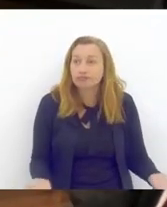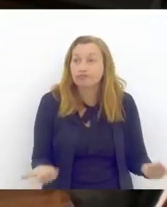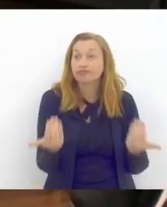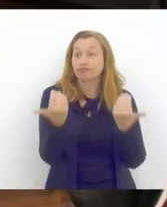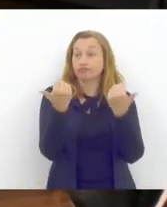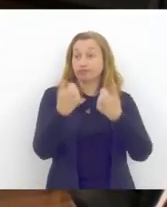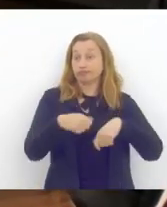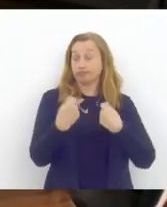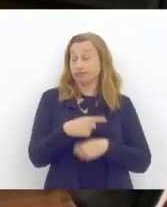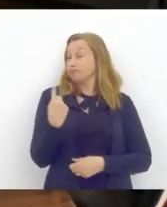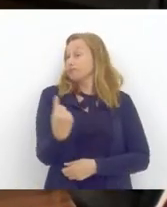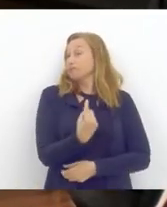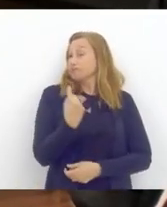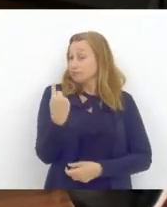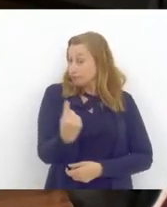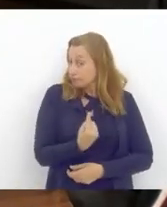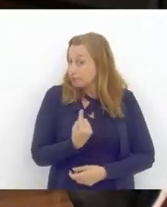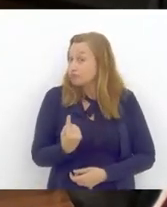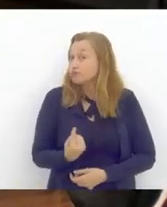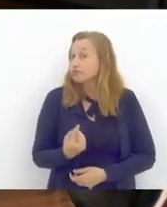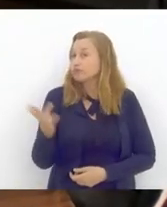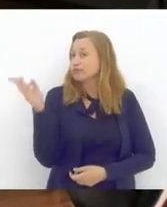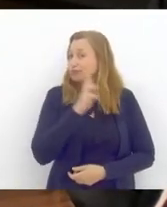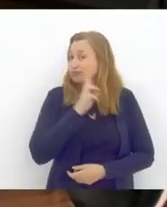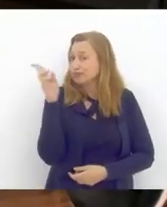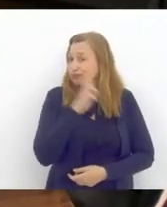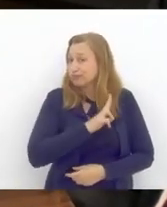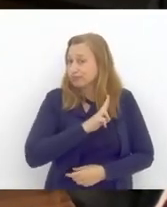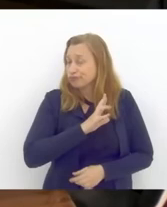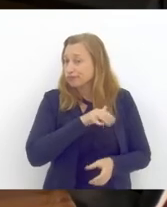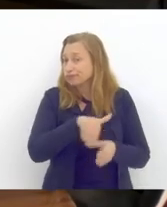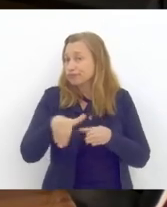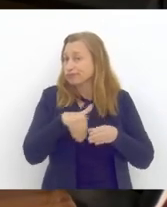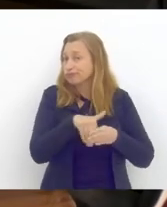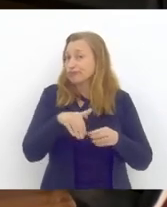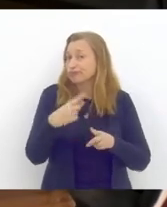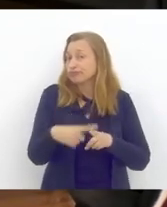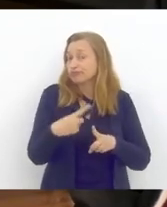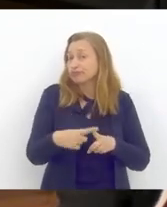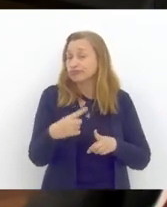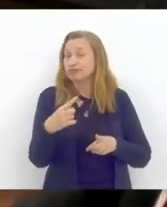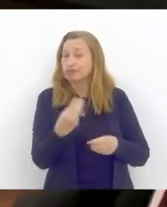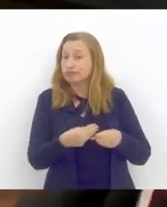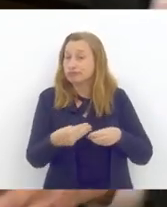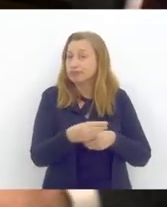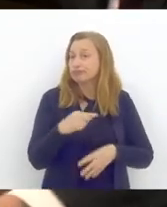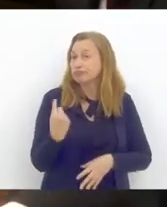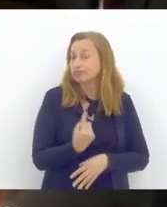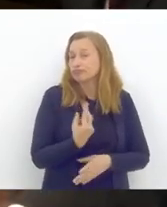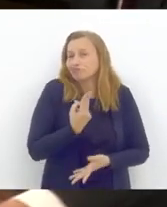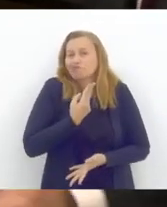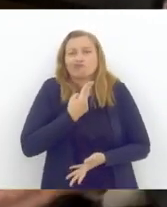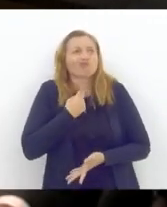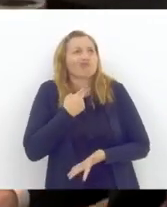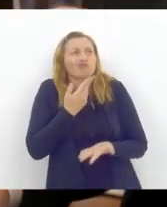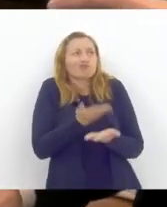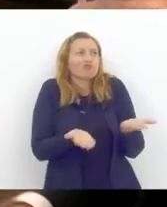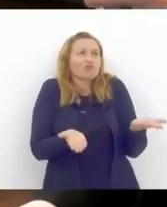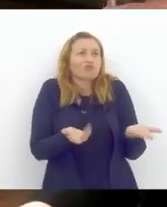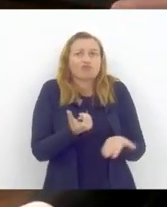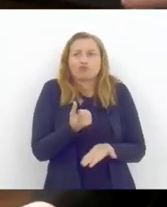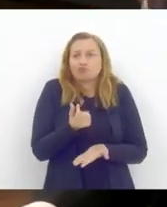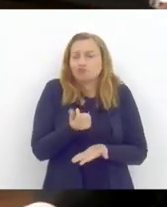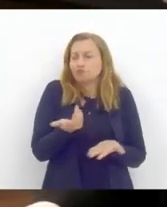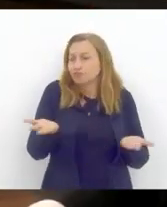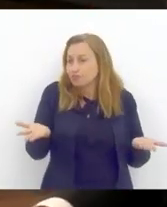precisa, com urgência, votar, porque os nossos municípios não podem perder o